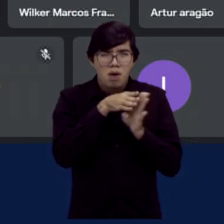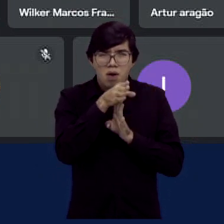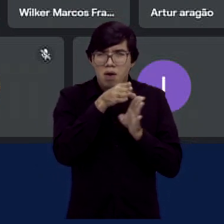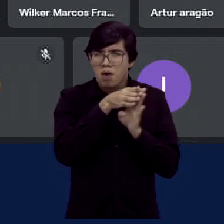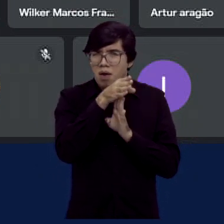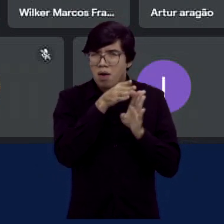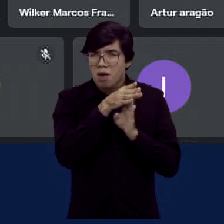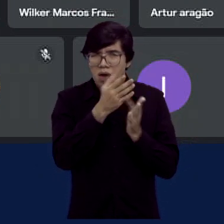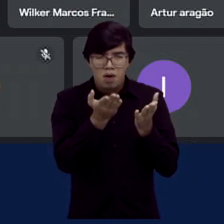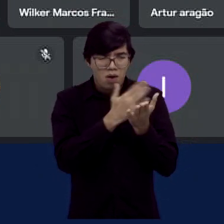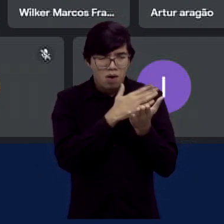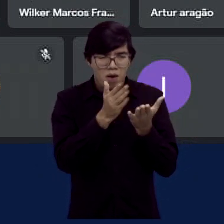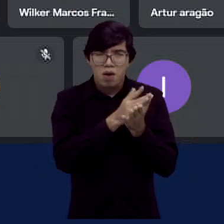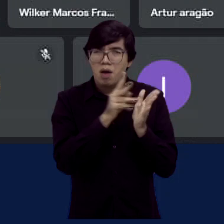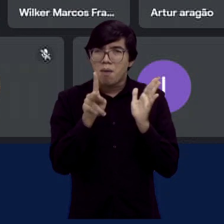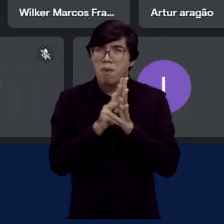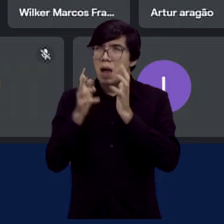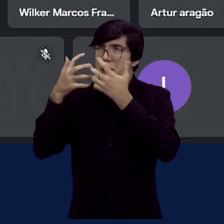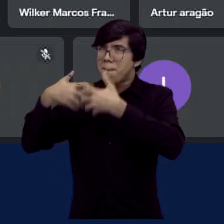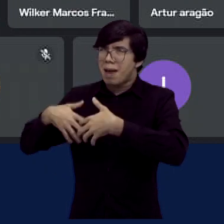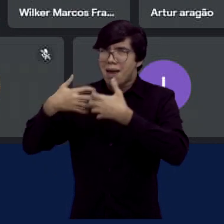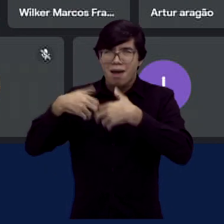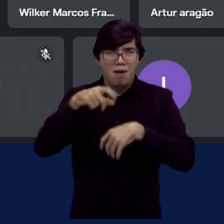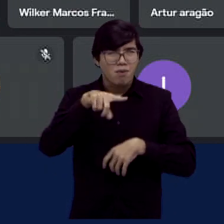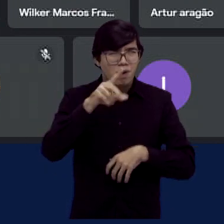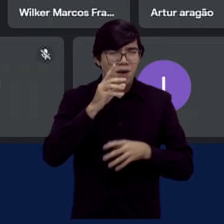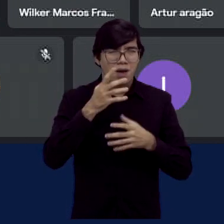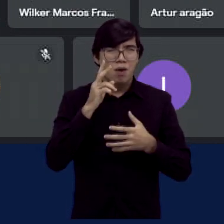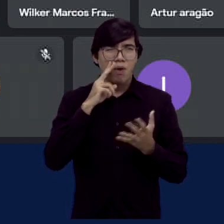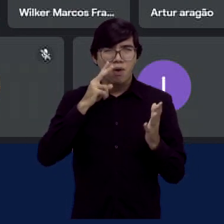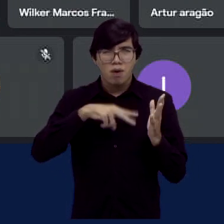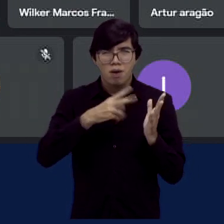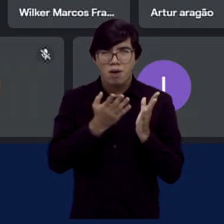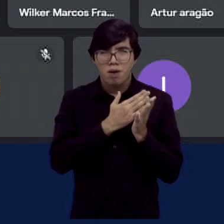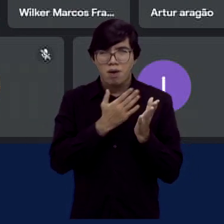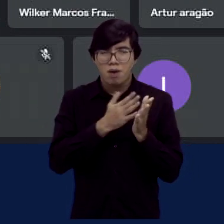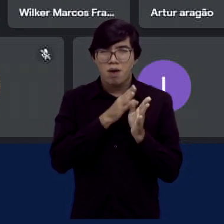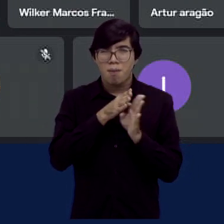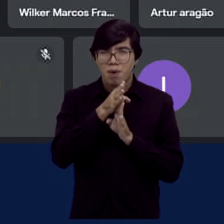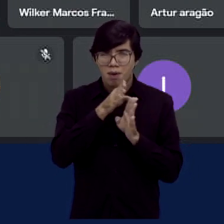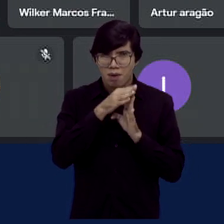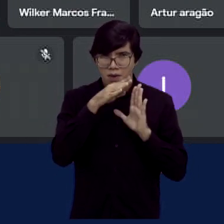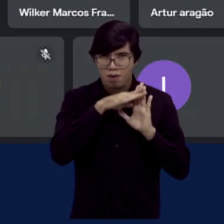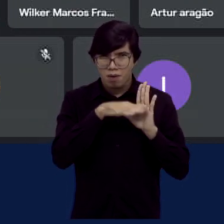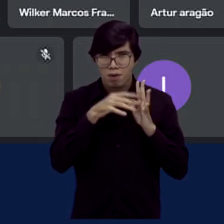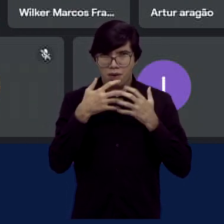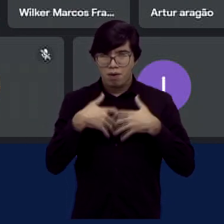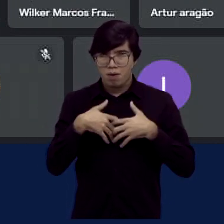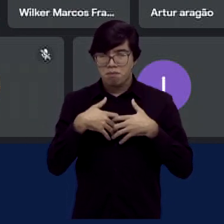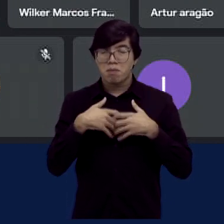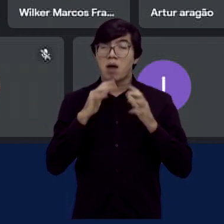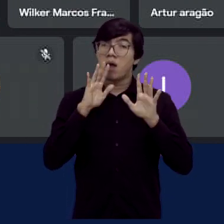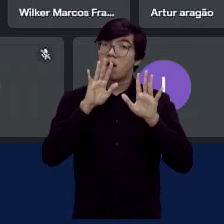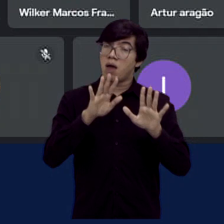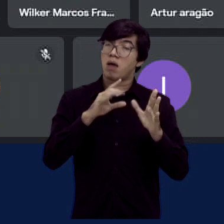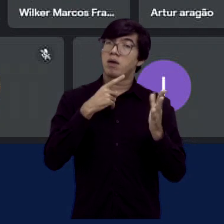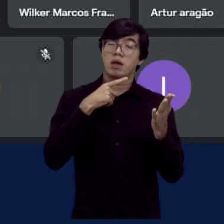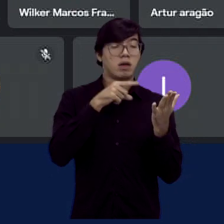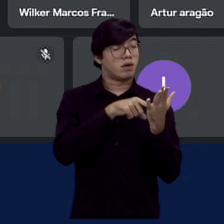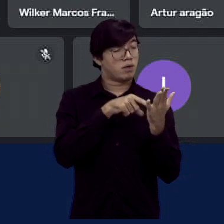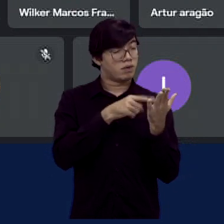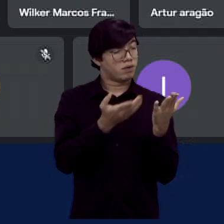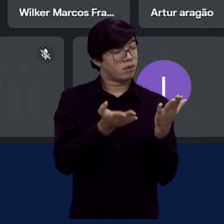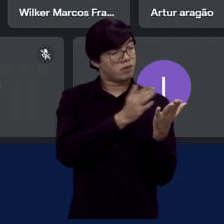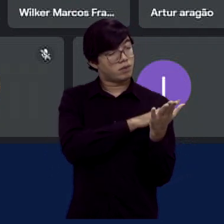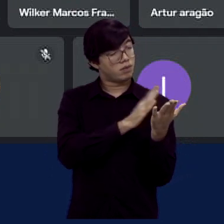acabo cagando a vara. Mas, enfim, o manual de eletrodoméstico, ele vai ter ali uma série de imagens de